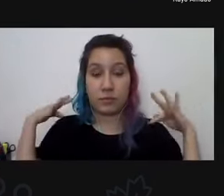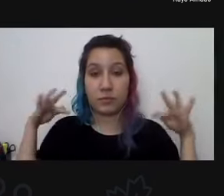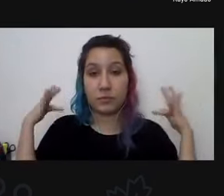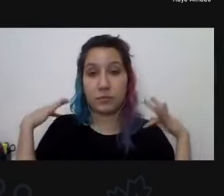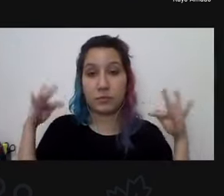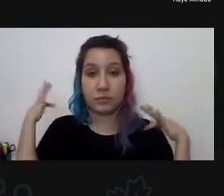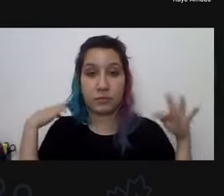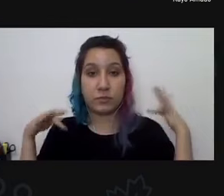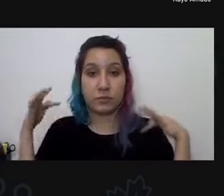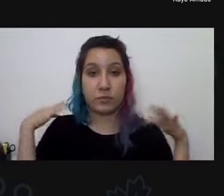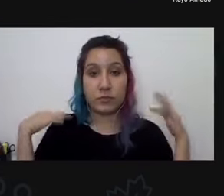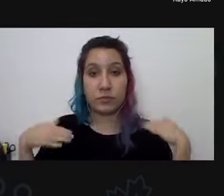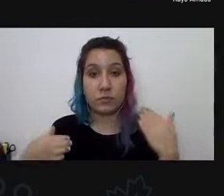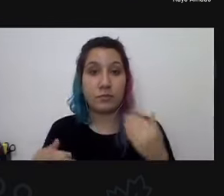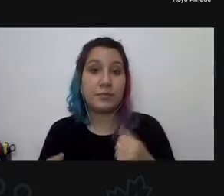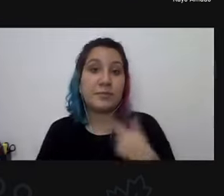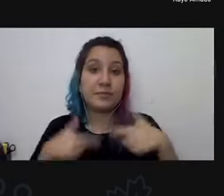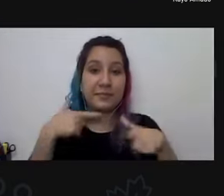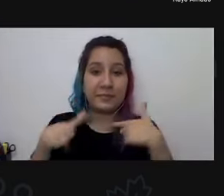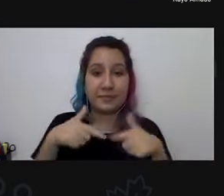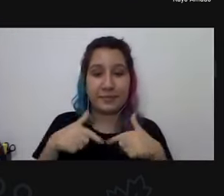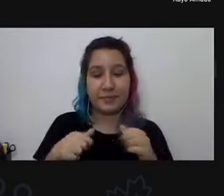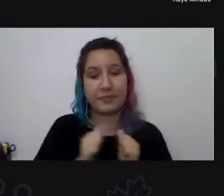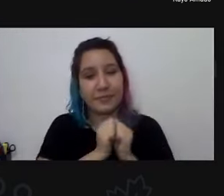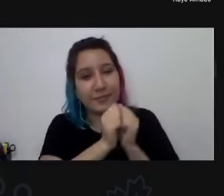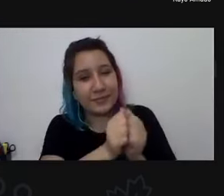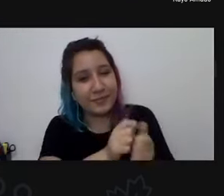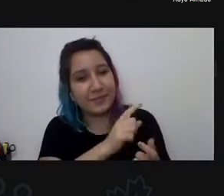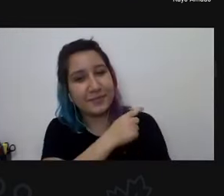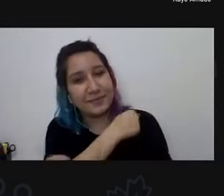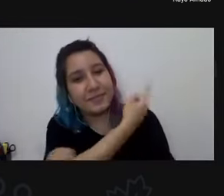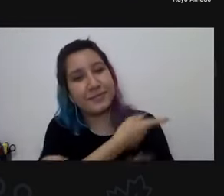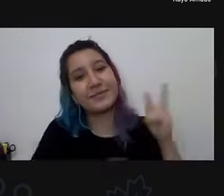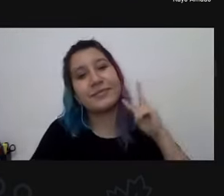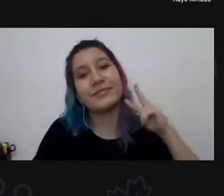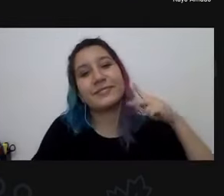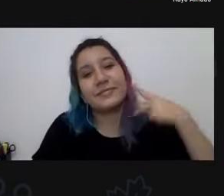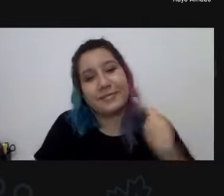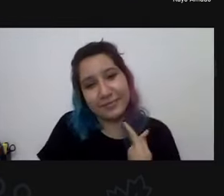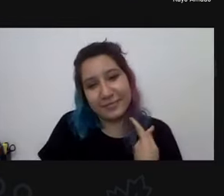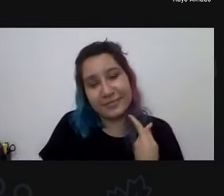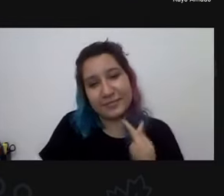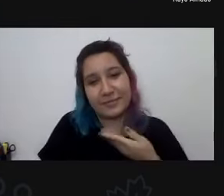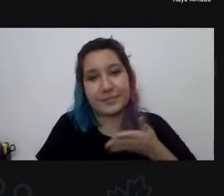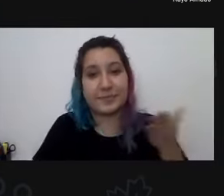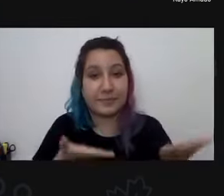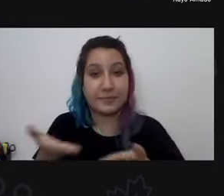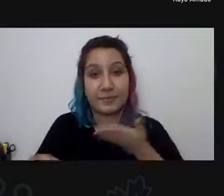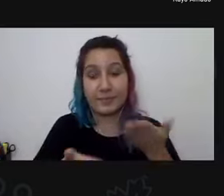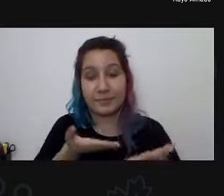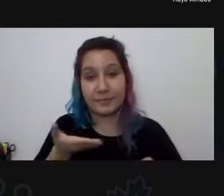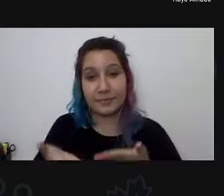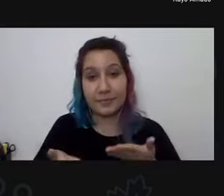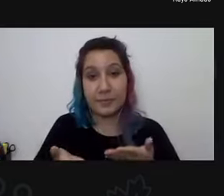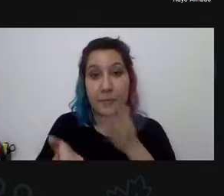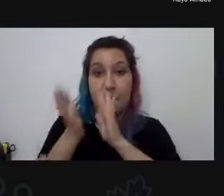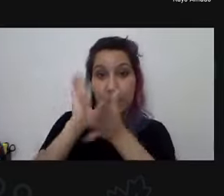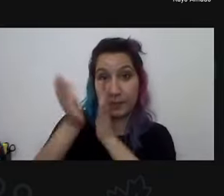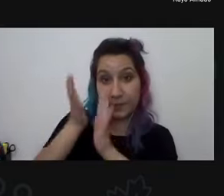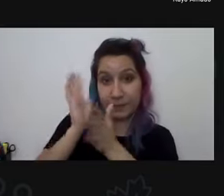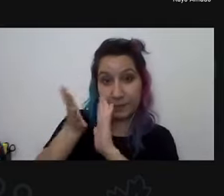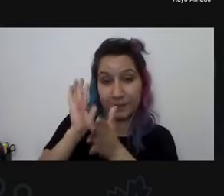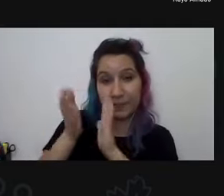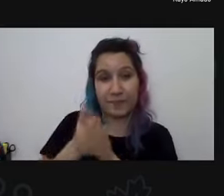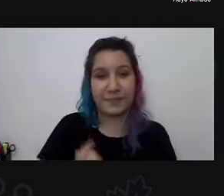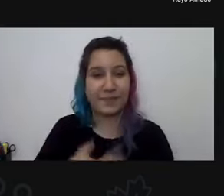e mais uma vez com a Hanna aqui do nosso lado, garantindo a acessibilidade na língua de Libras.